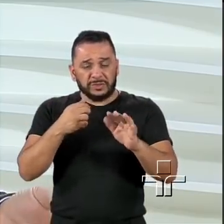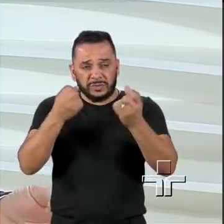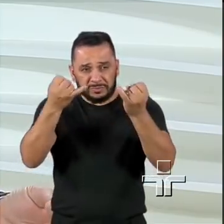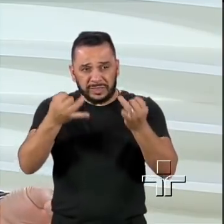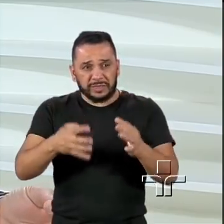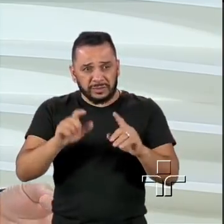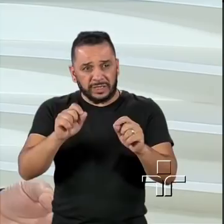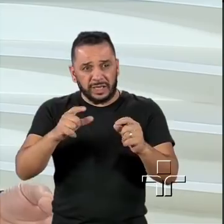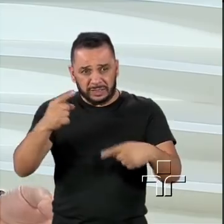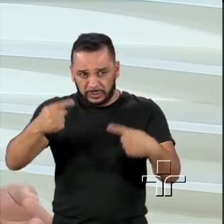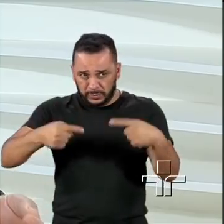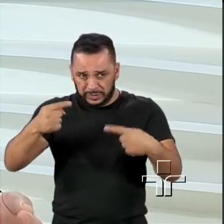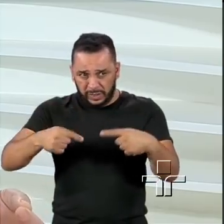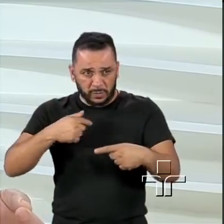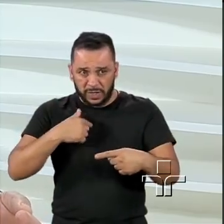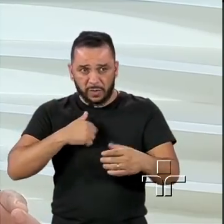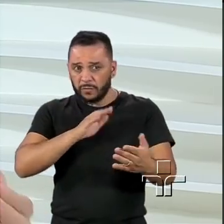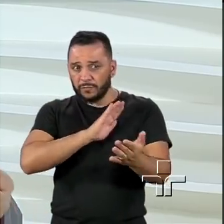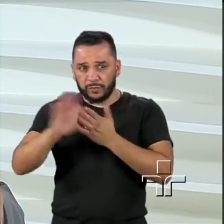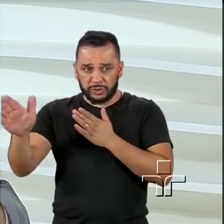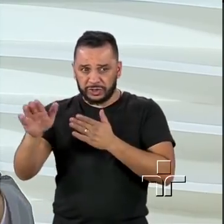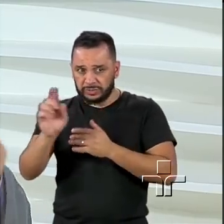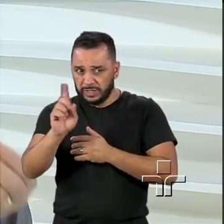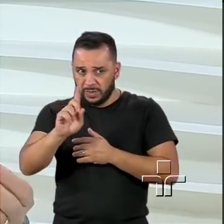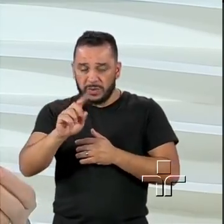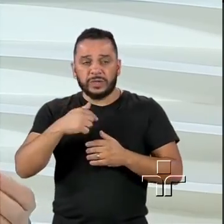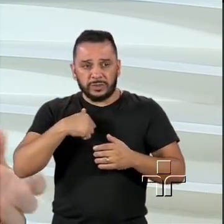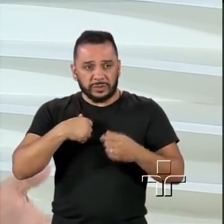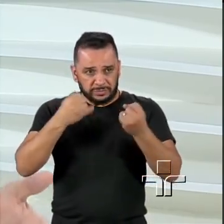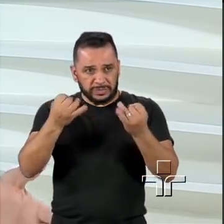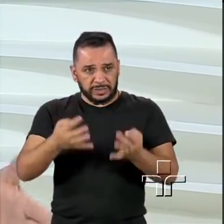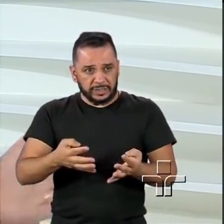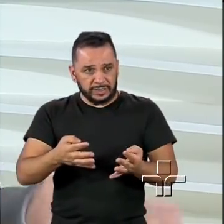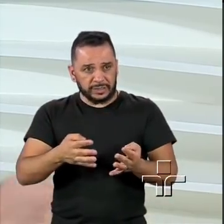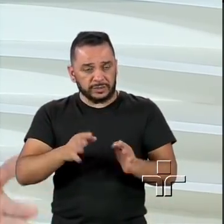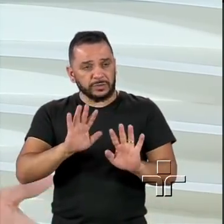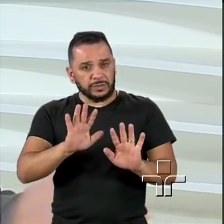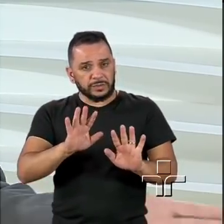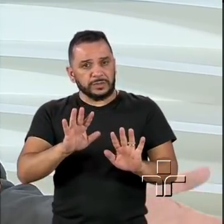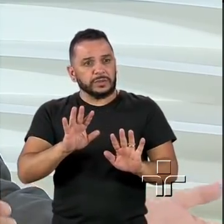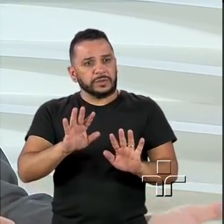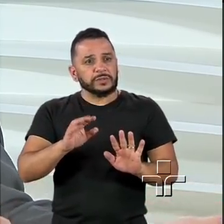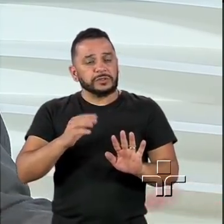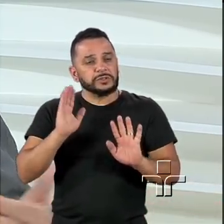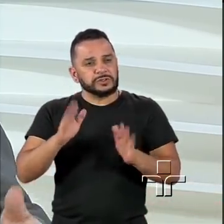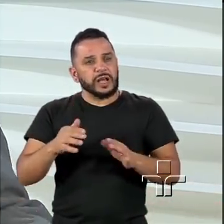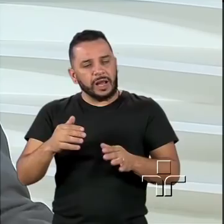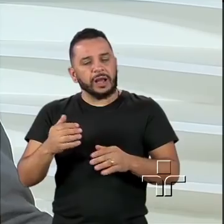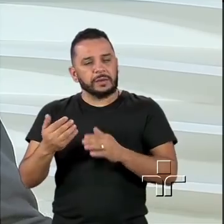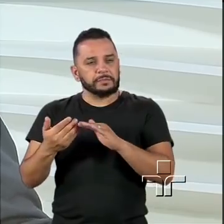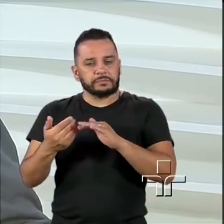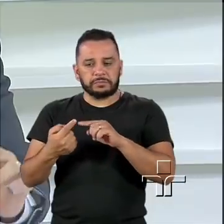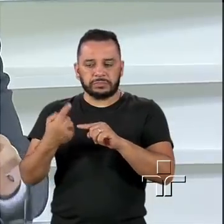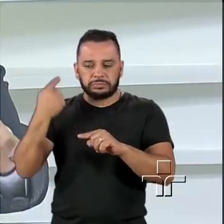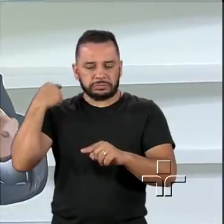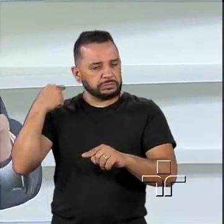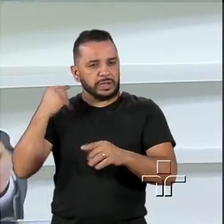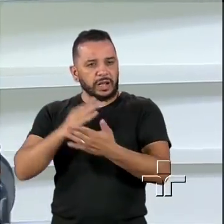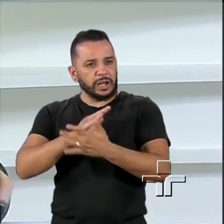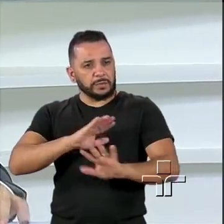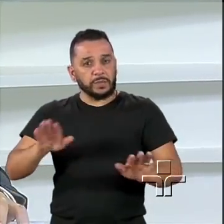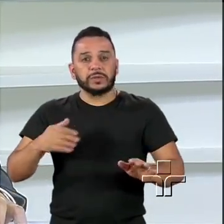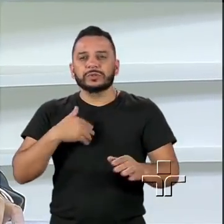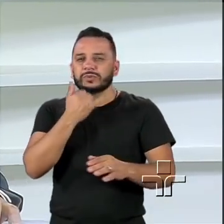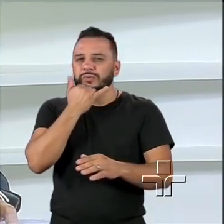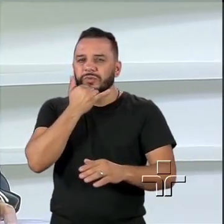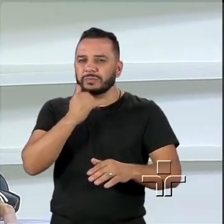encarando a discussão. Não estou aqui fugindo do debate. Mas estou lhe afirmando que as coisas mudaram de lá para cá. A gente tem que entregar para a